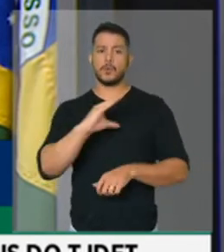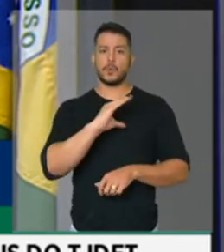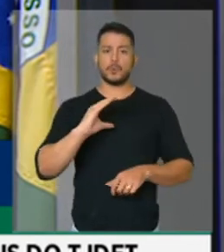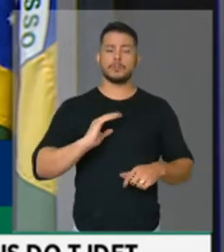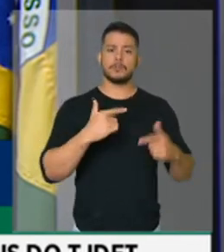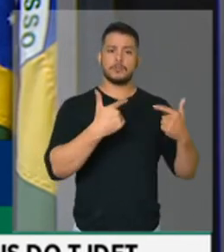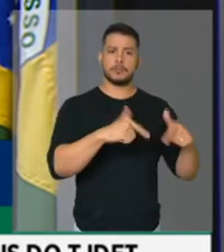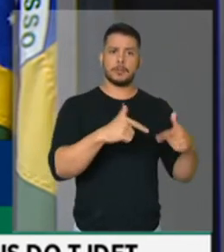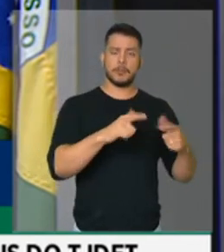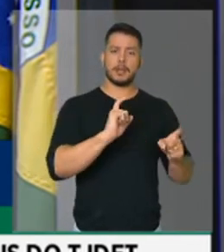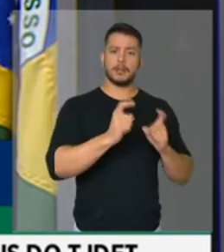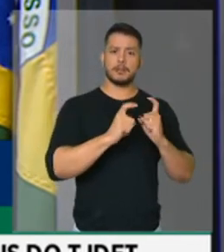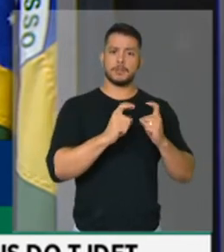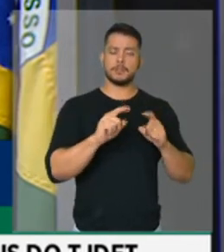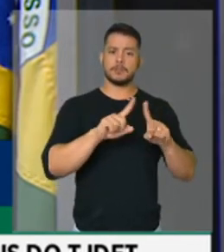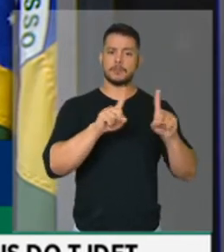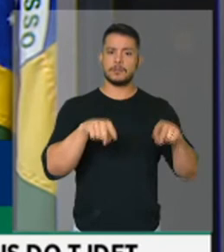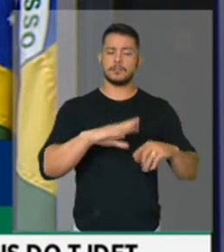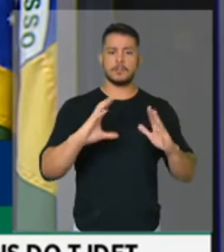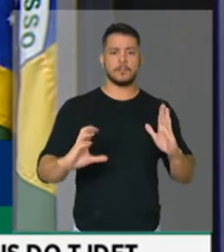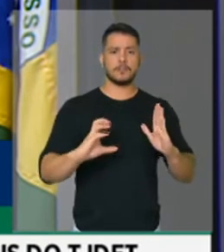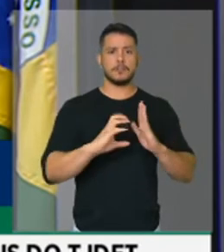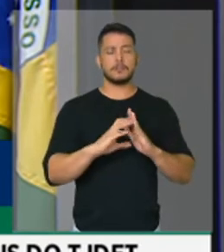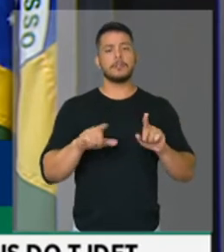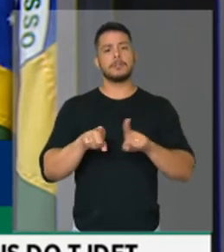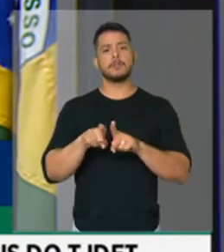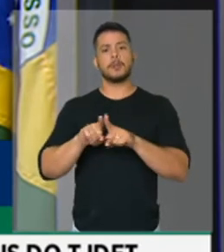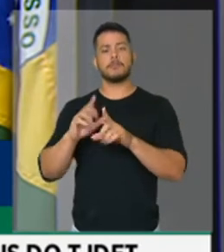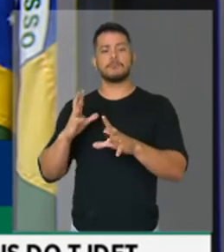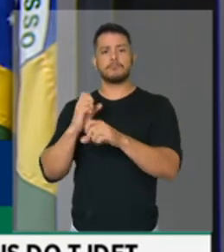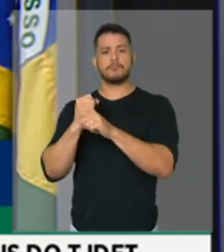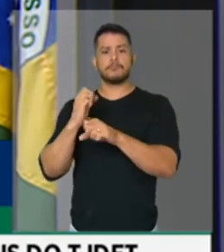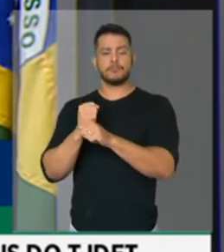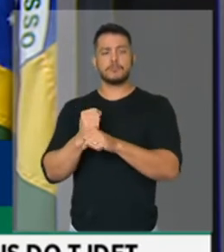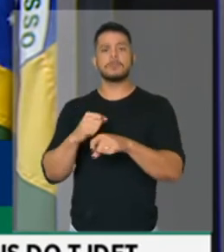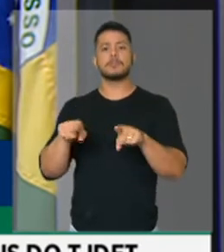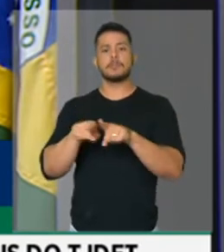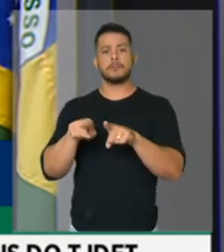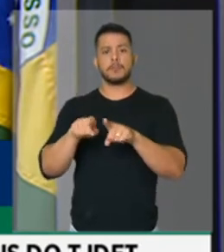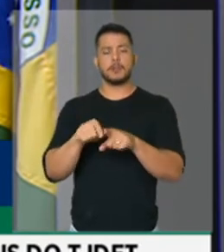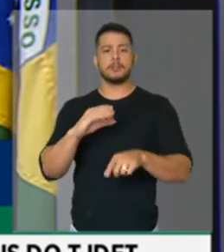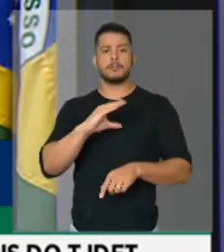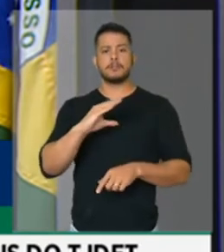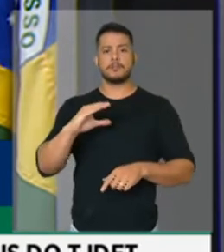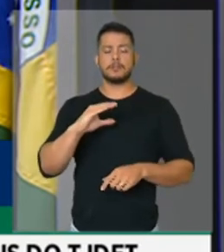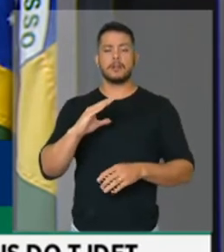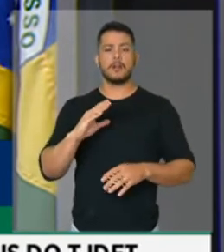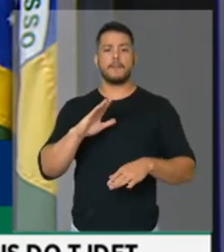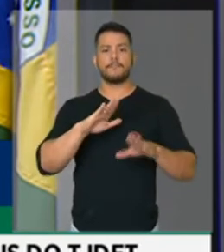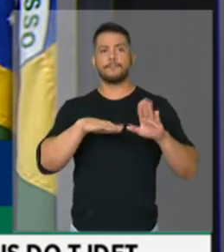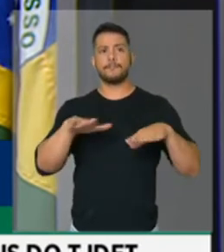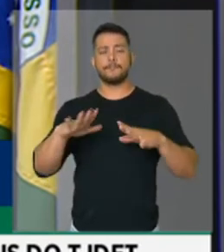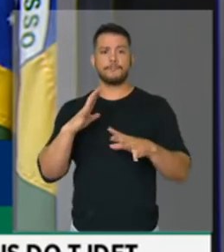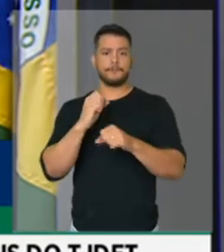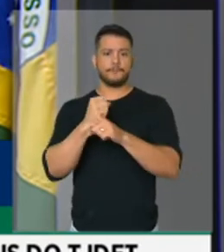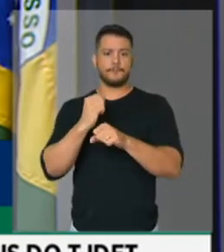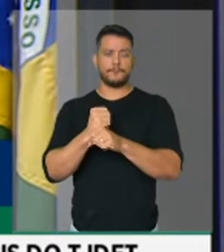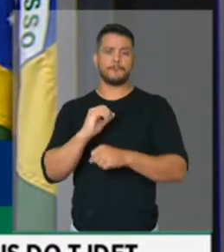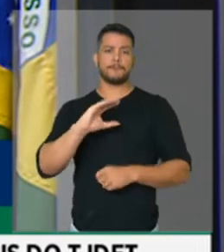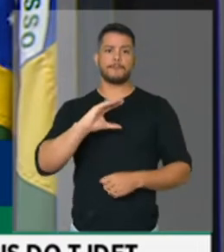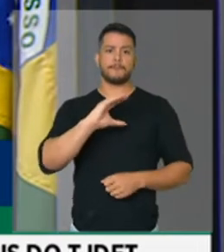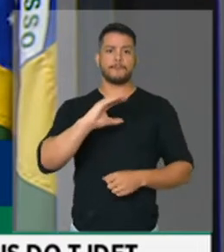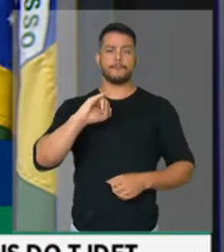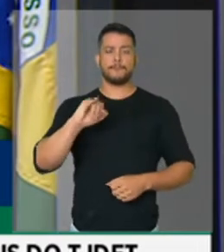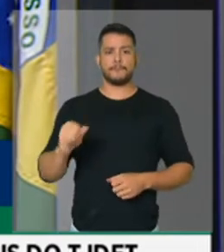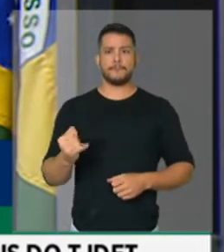serviço público, mérito, finanças e tributação e para verificação de adequação financeira e orçamentária, e CCJ também, para